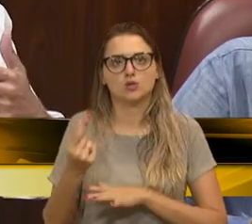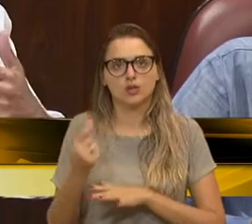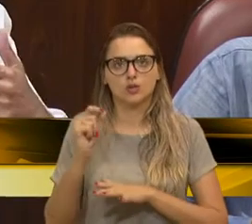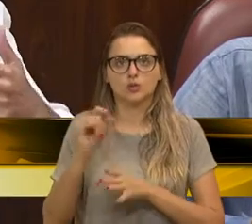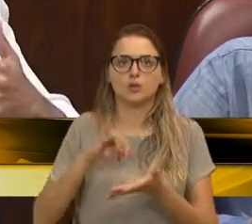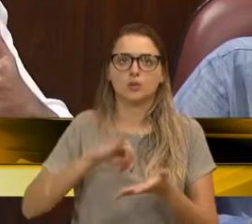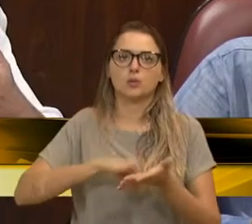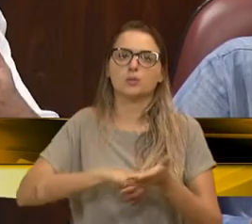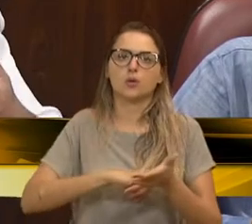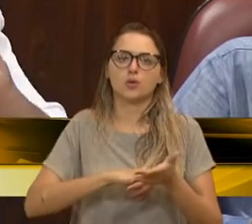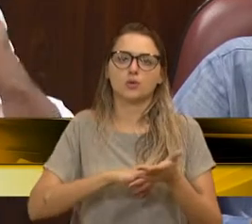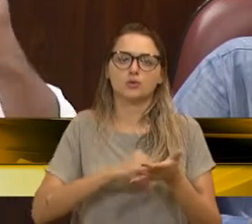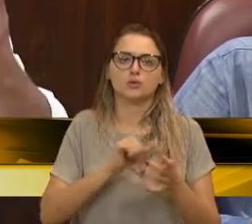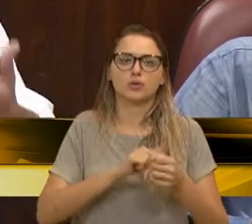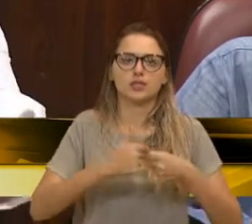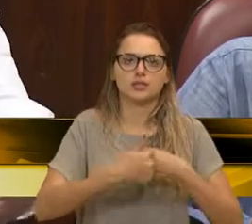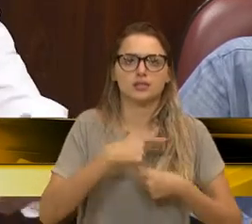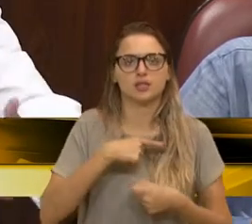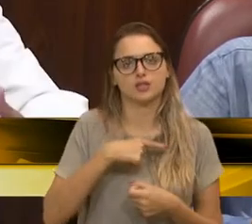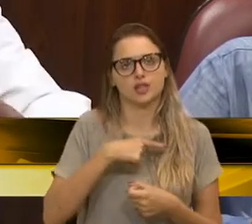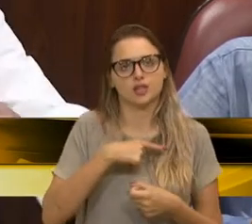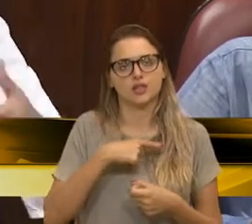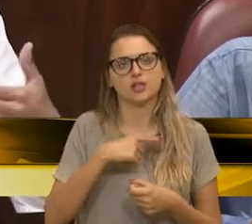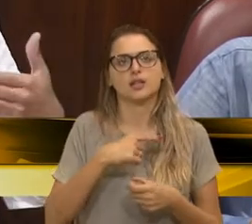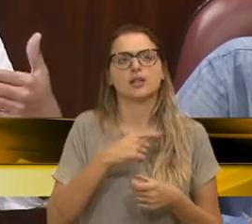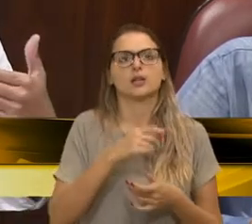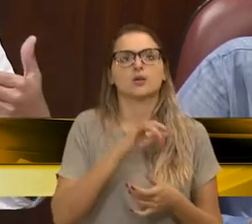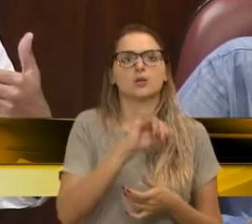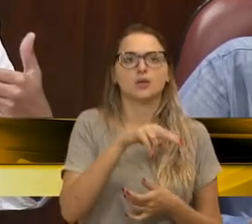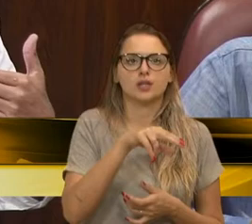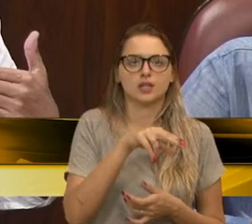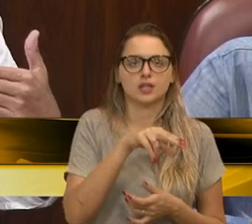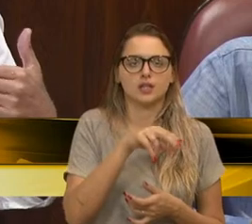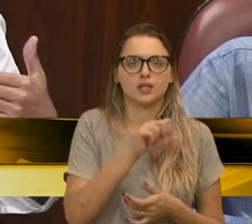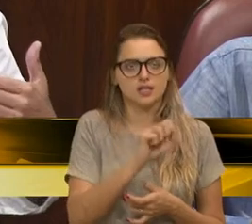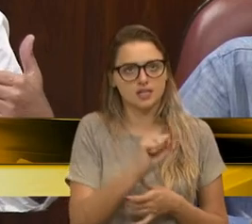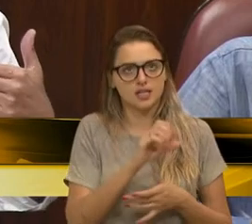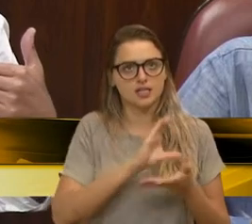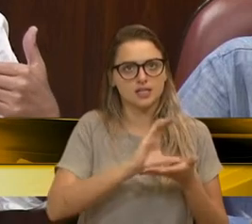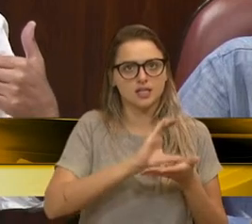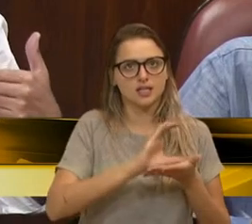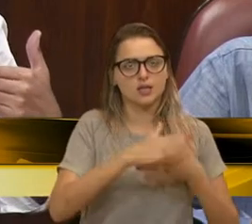Previdência também ela cria um aquecimento na economia, uma